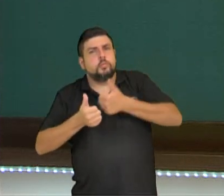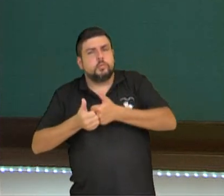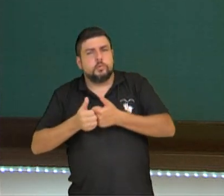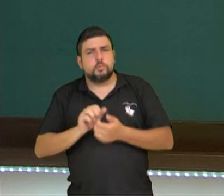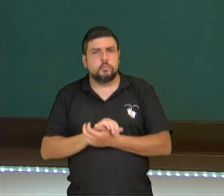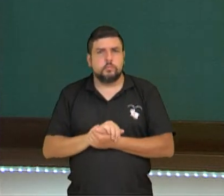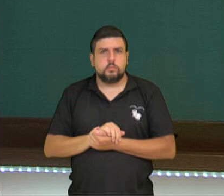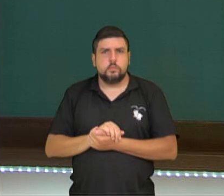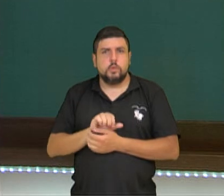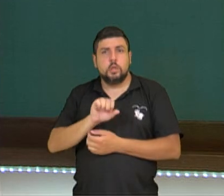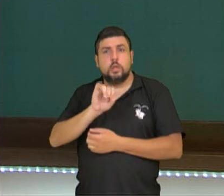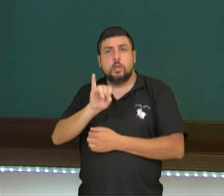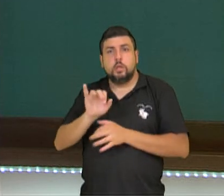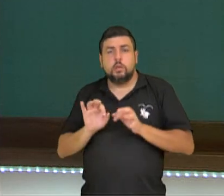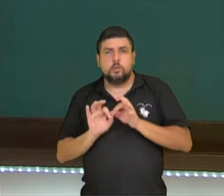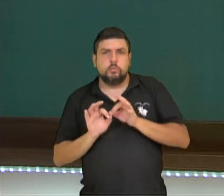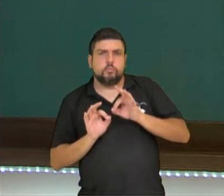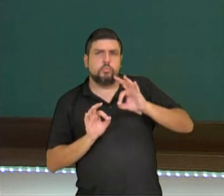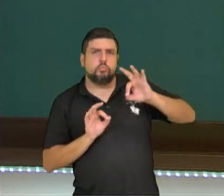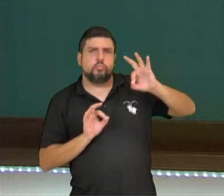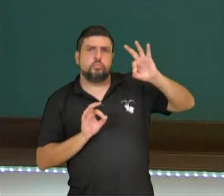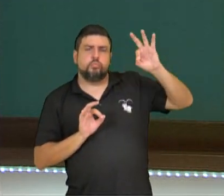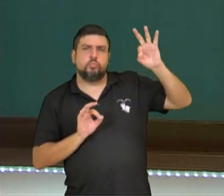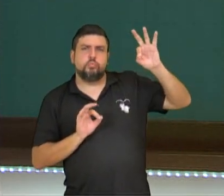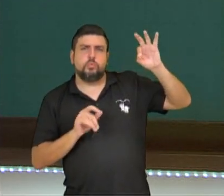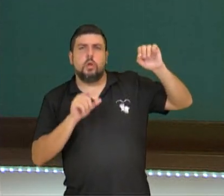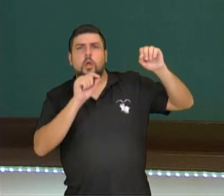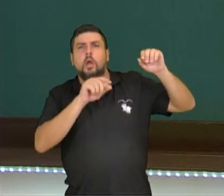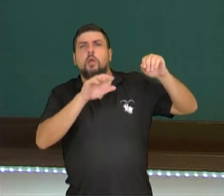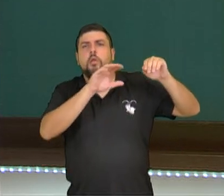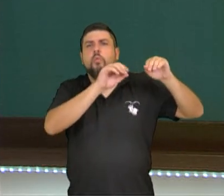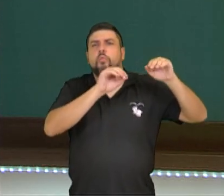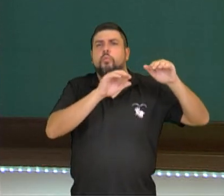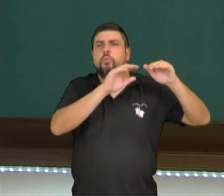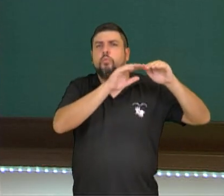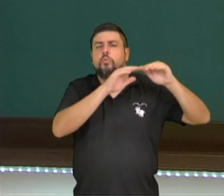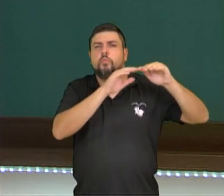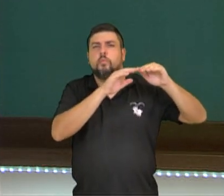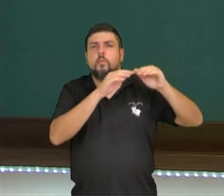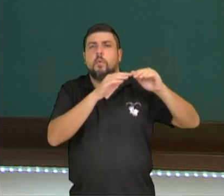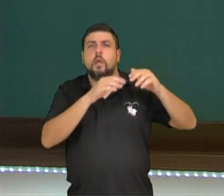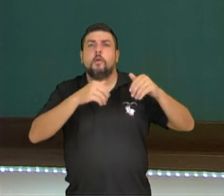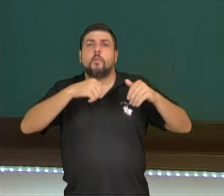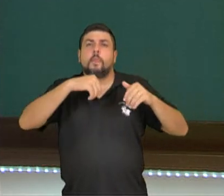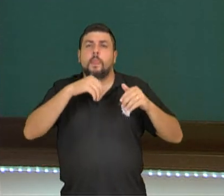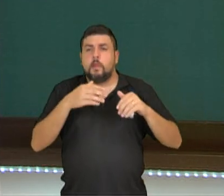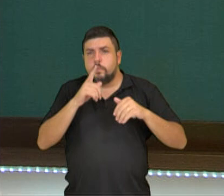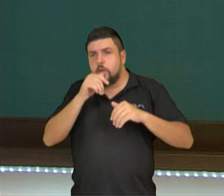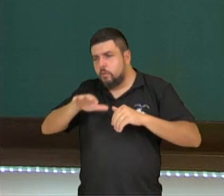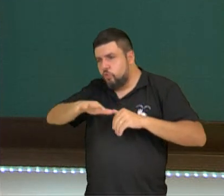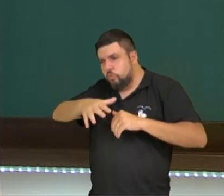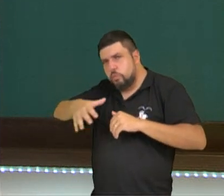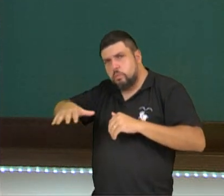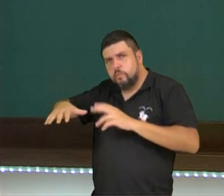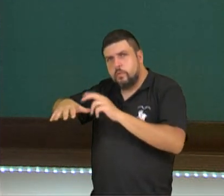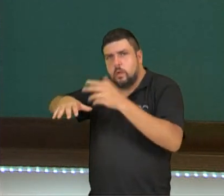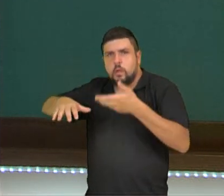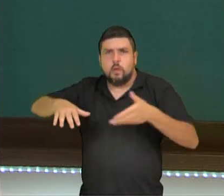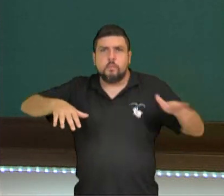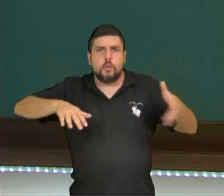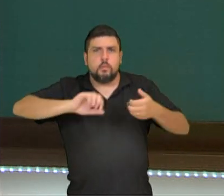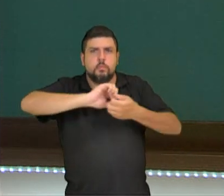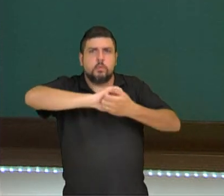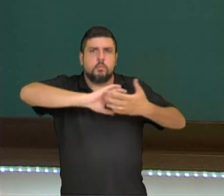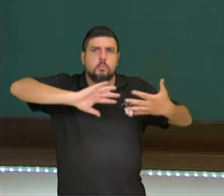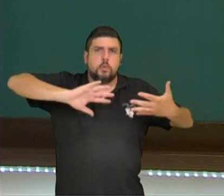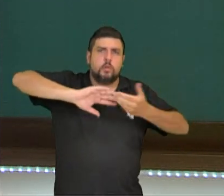mais distante, ela sofre a influência da continentalidade, de estar mais para o interior do continente. Quanto mais